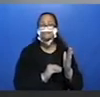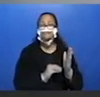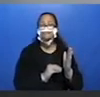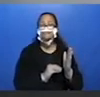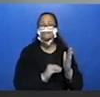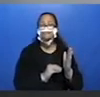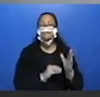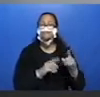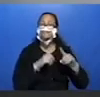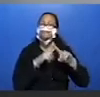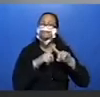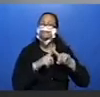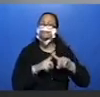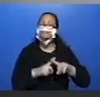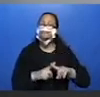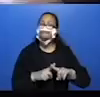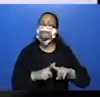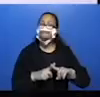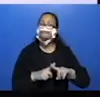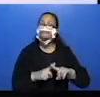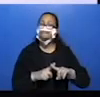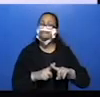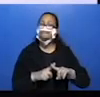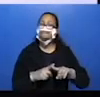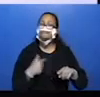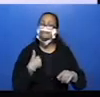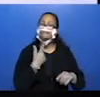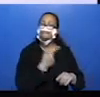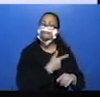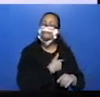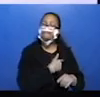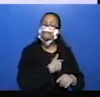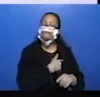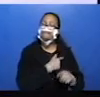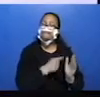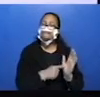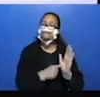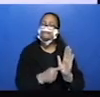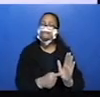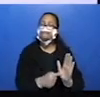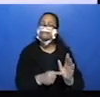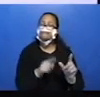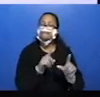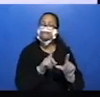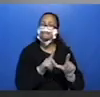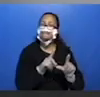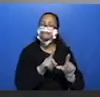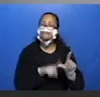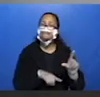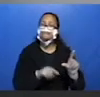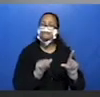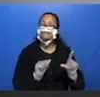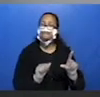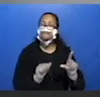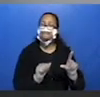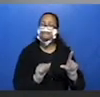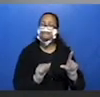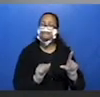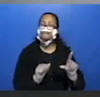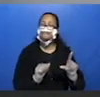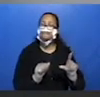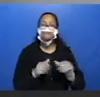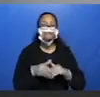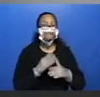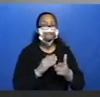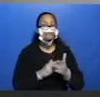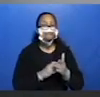As multiplicações, nós já demos o exemplo da letra A, tudo de cabeça,